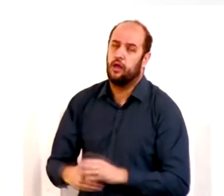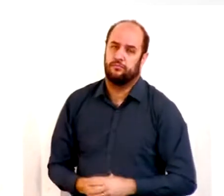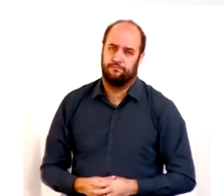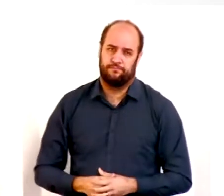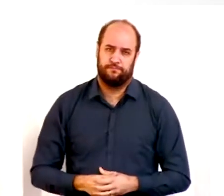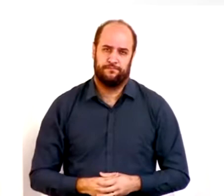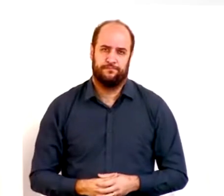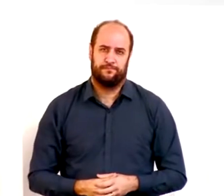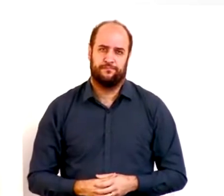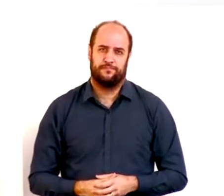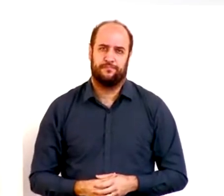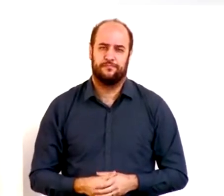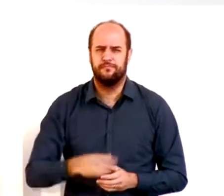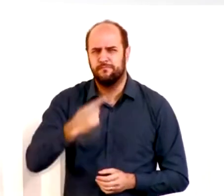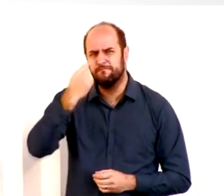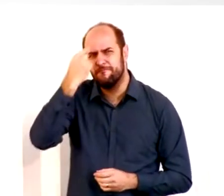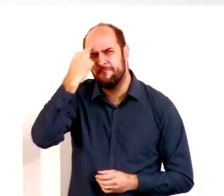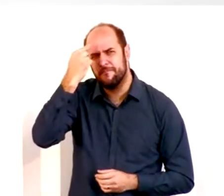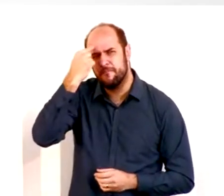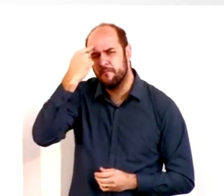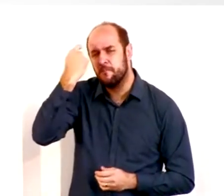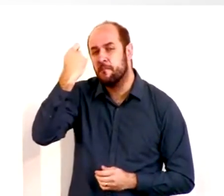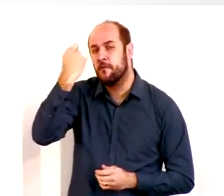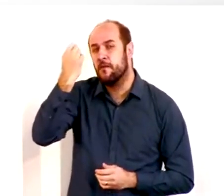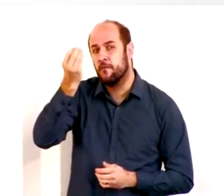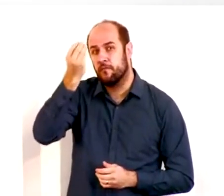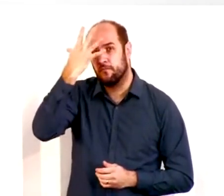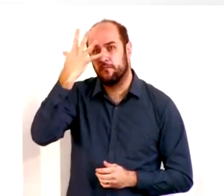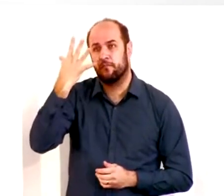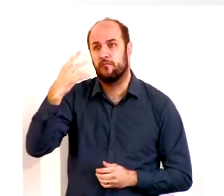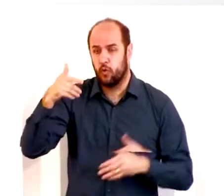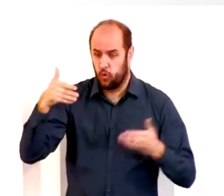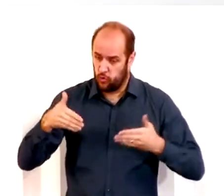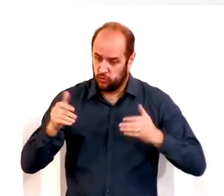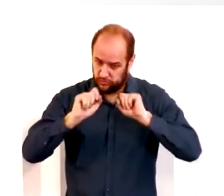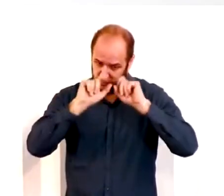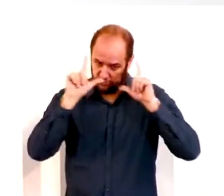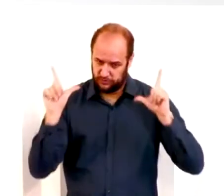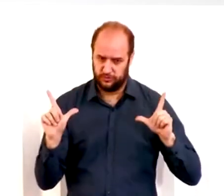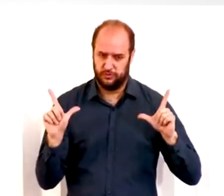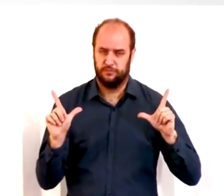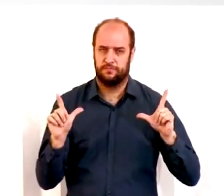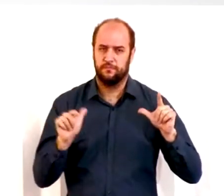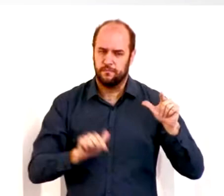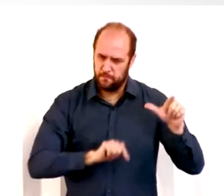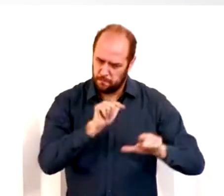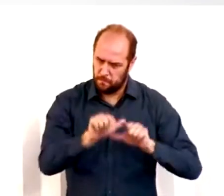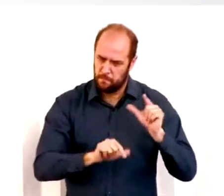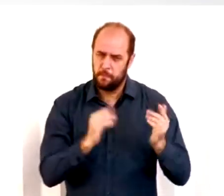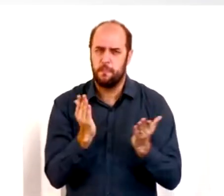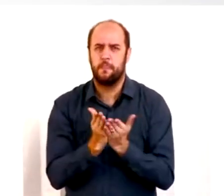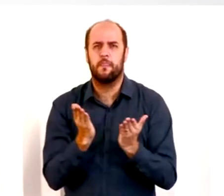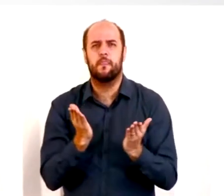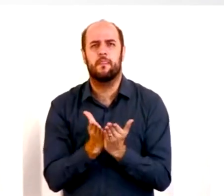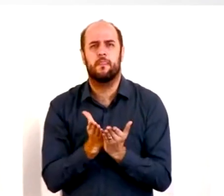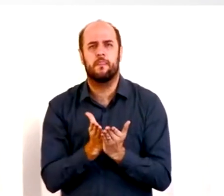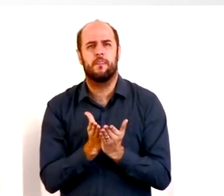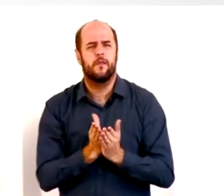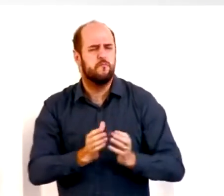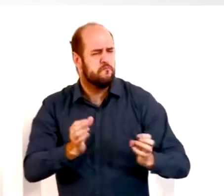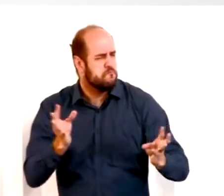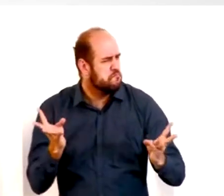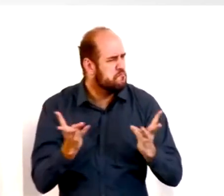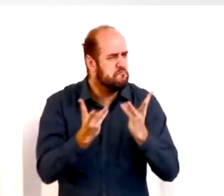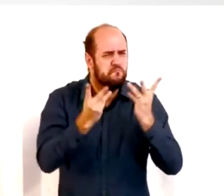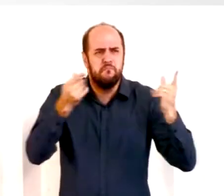nossos líderes. Tenha em mente uma coisa desse seu pastor nessa manhã: a obra cristã é tão excelente, mas